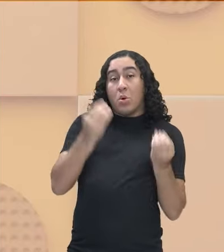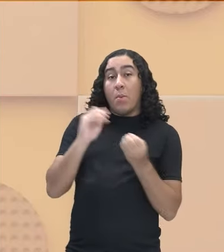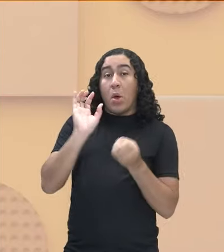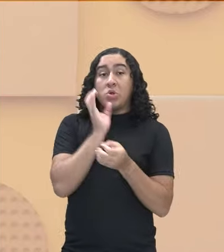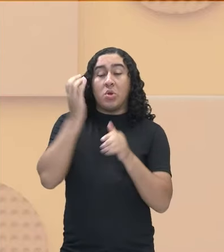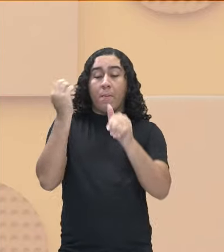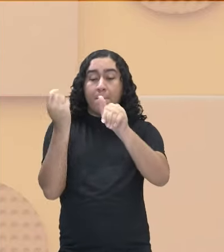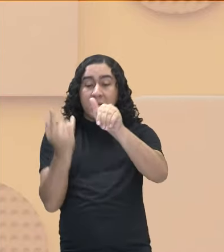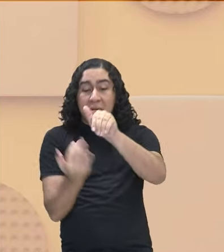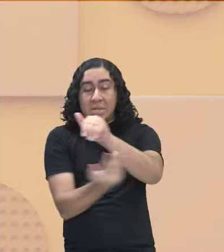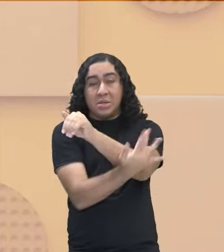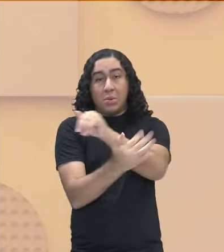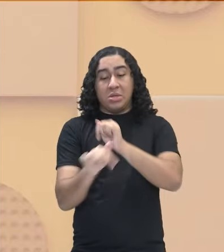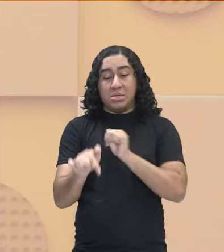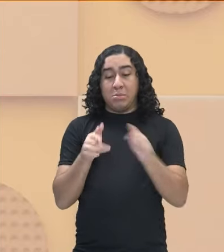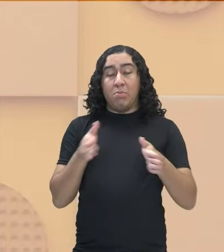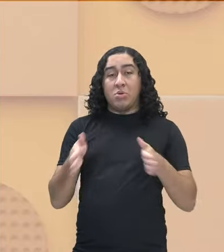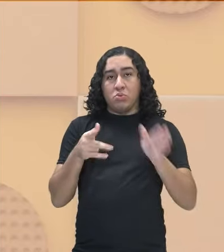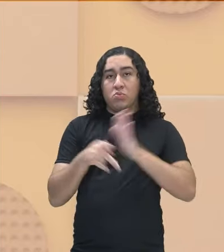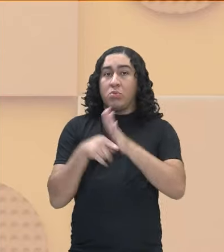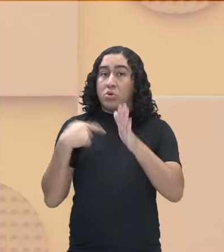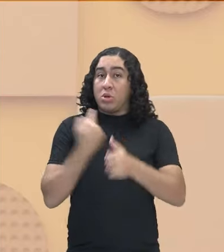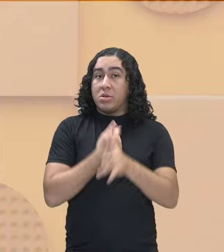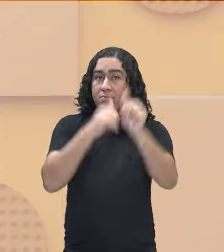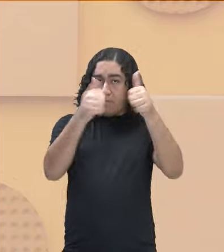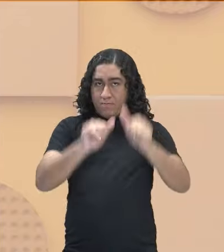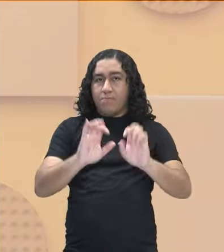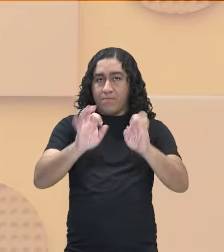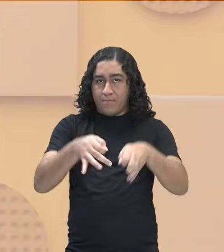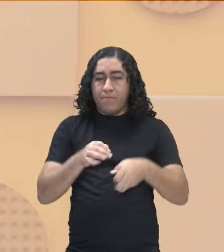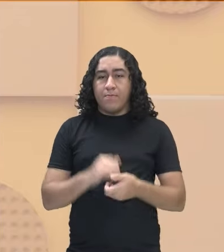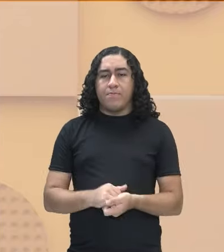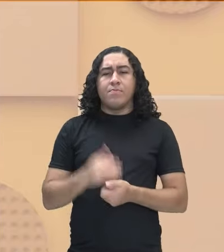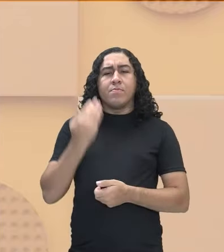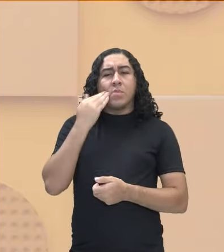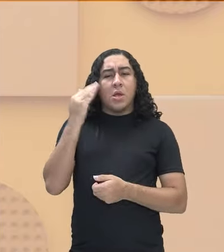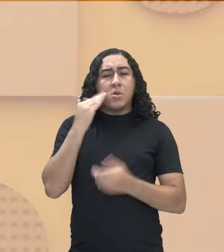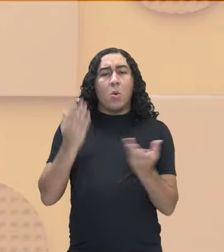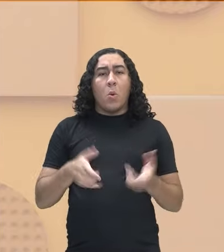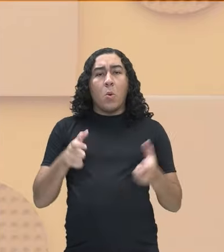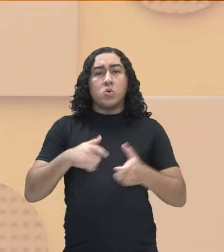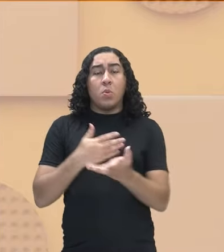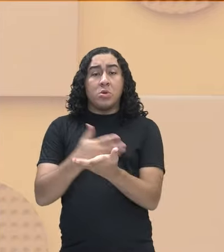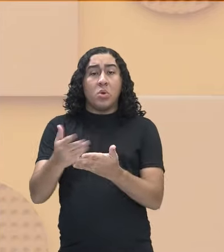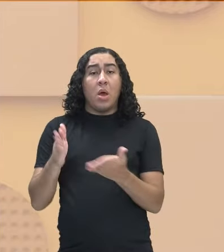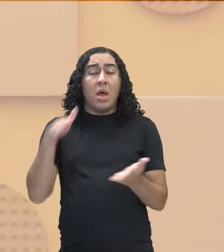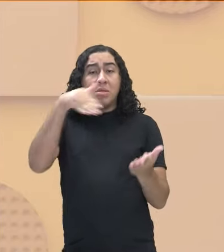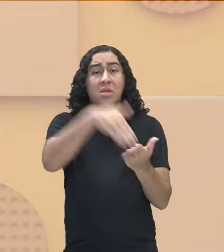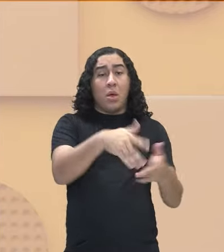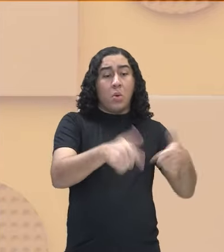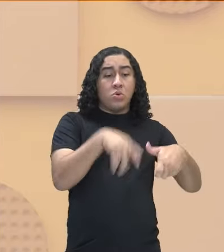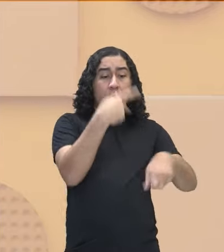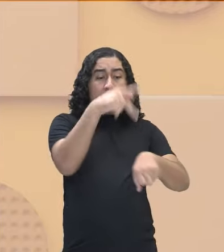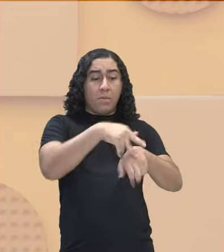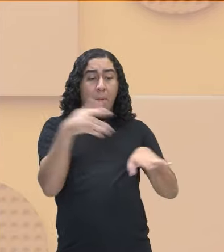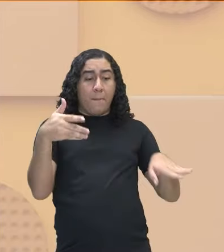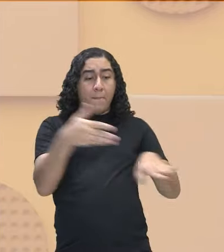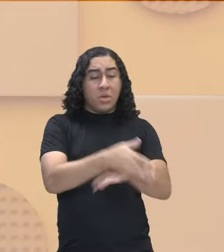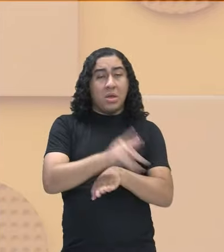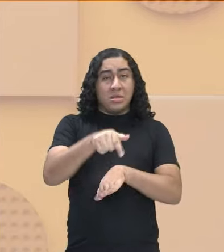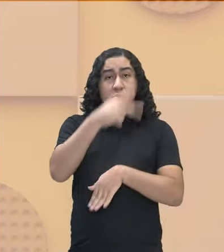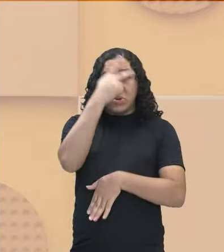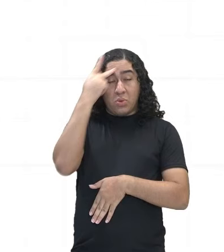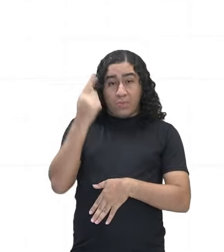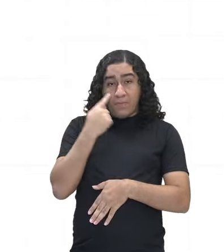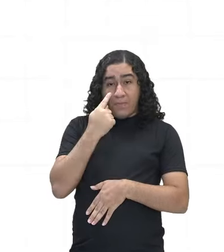migratórios eh durante esse período que nós estamos analisando tá bom entender de onde Partiu e para onde foram a essas pessoas